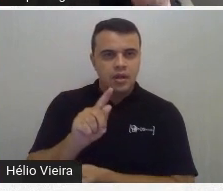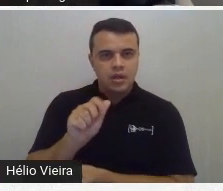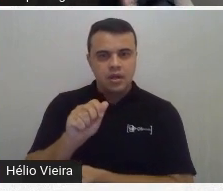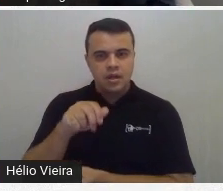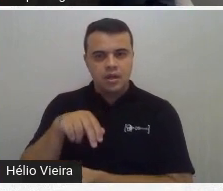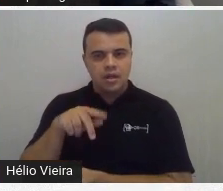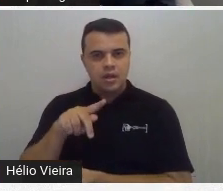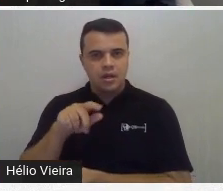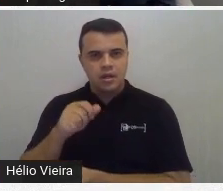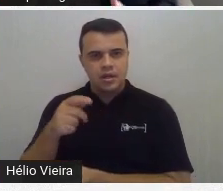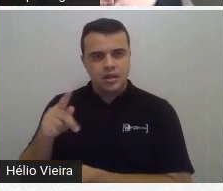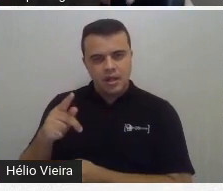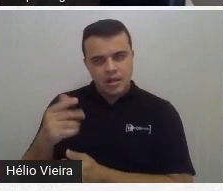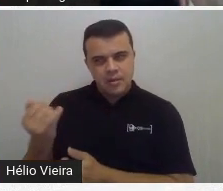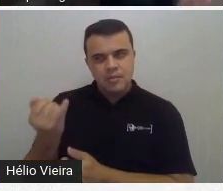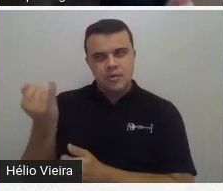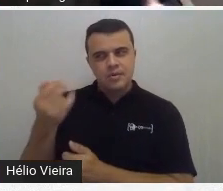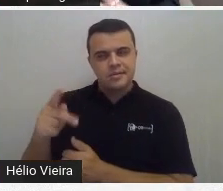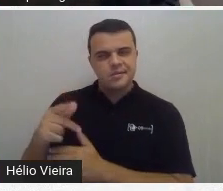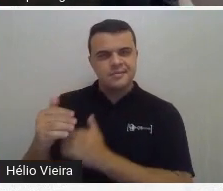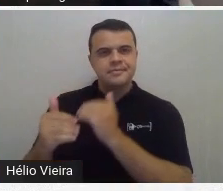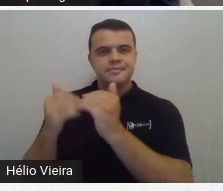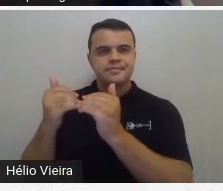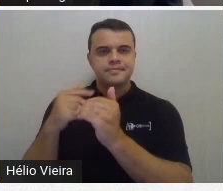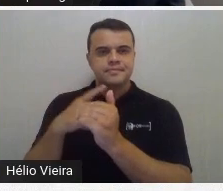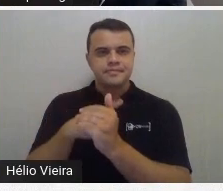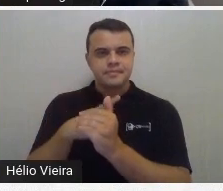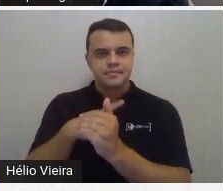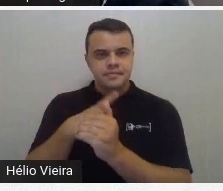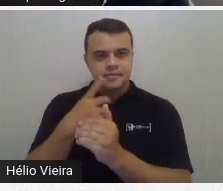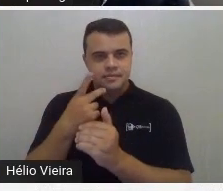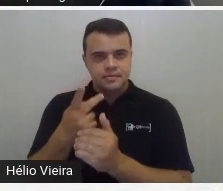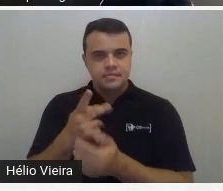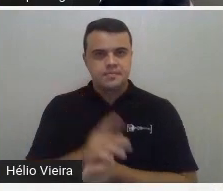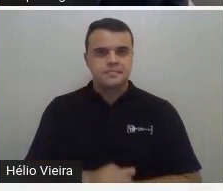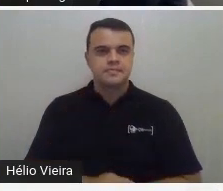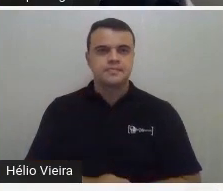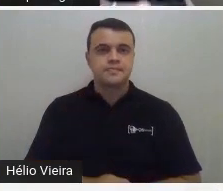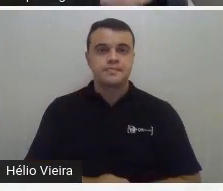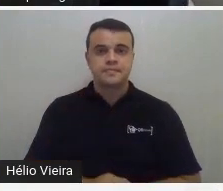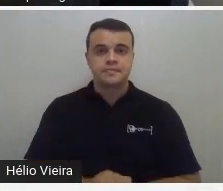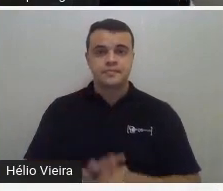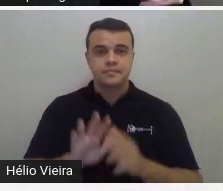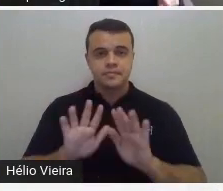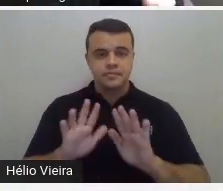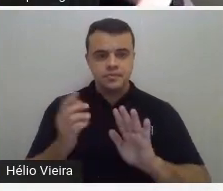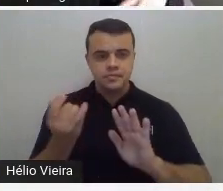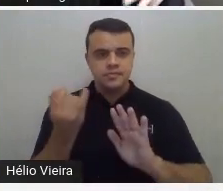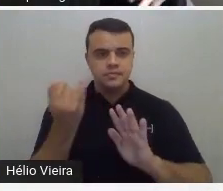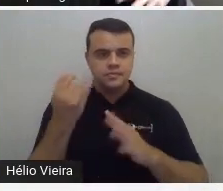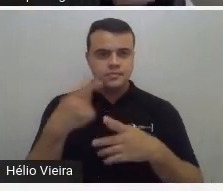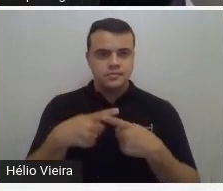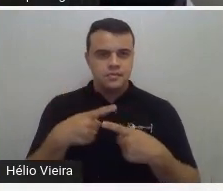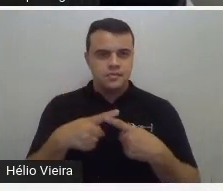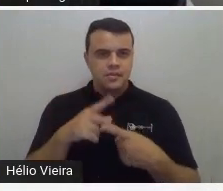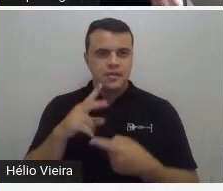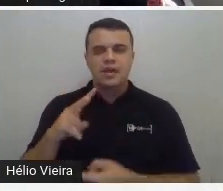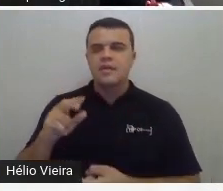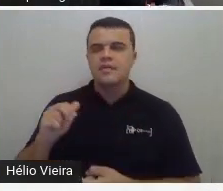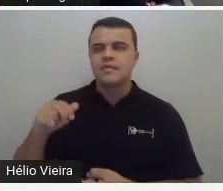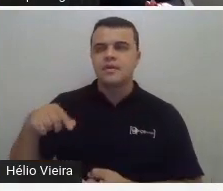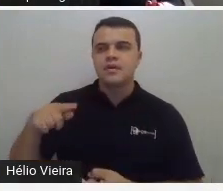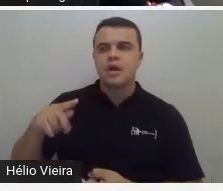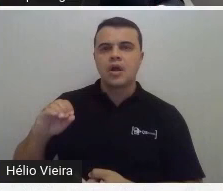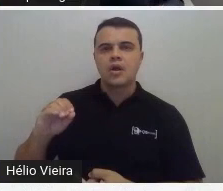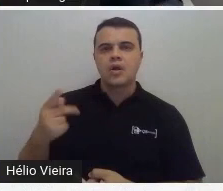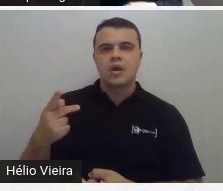importante para o desenvolvimento da arte dele, embora os dois brigassem demais, mas o que é importante aqui em Van Gogh é esta